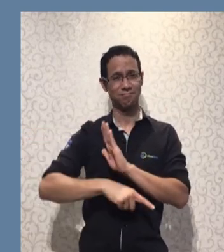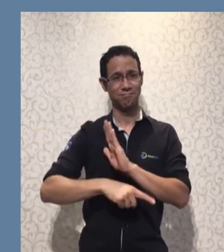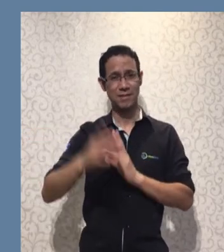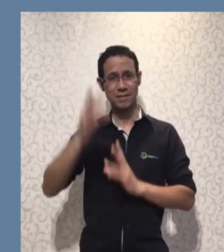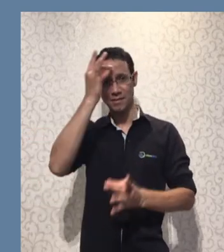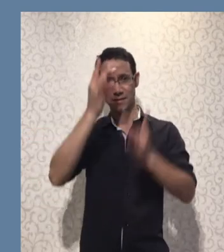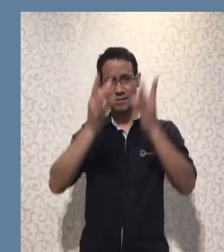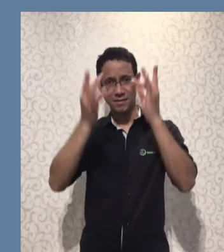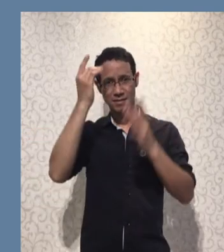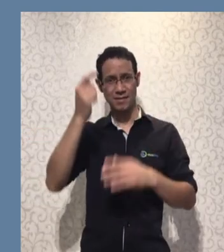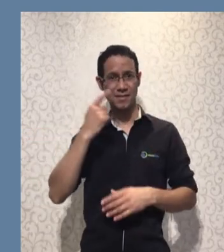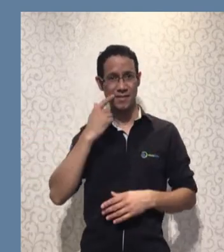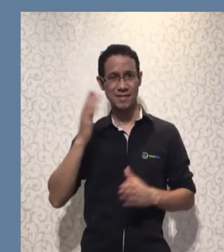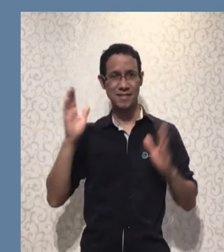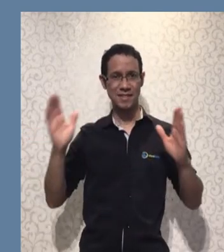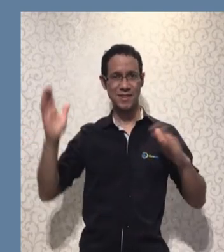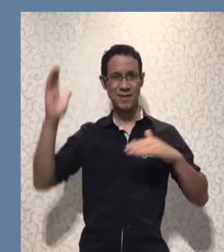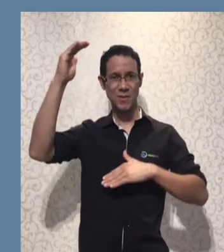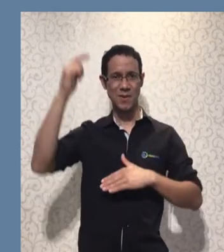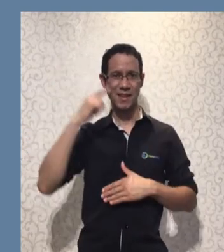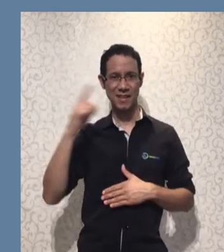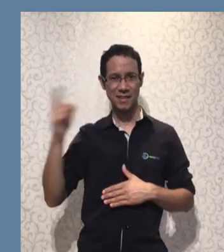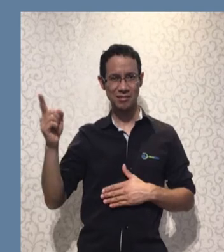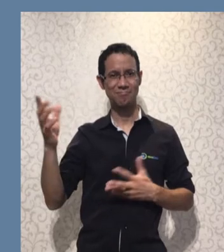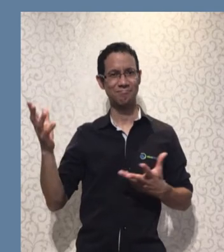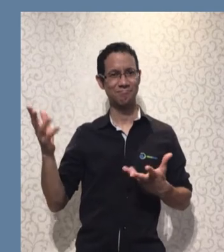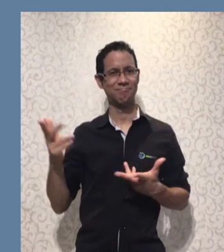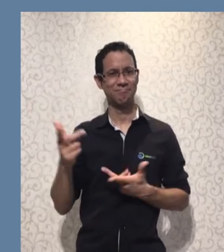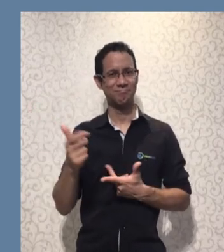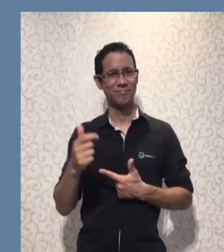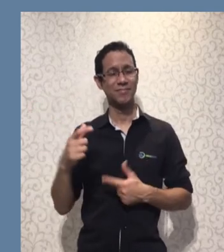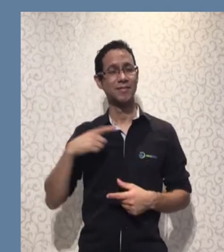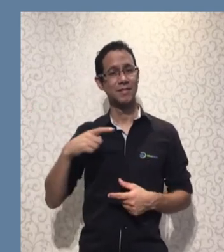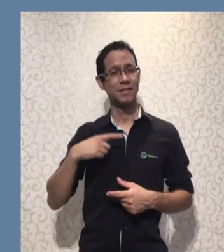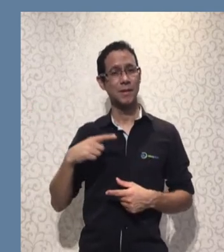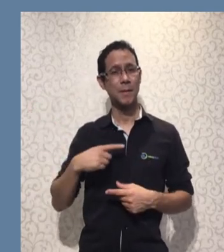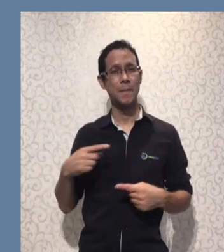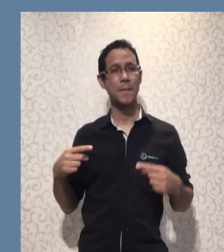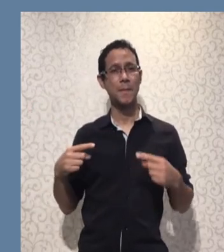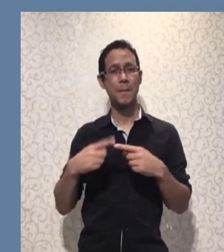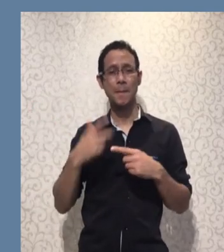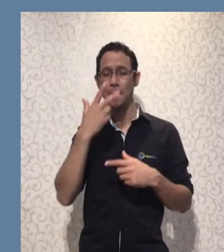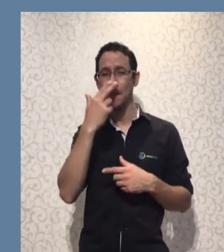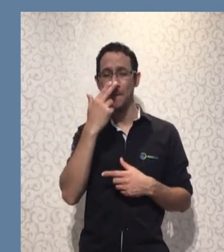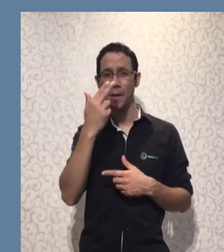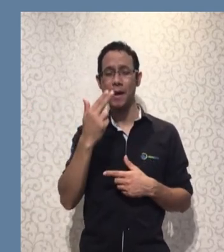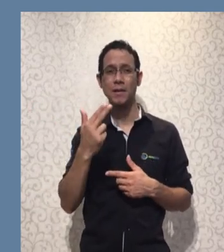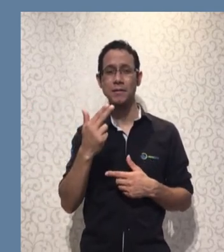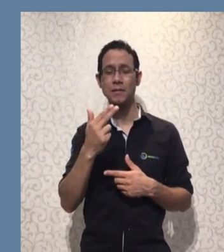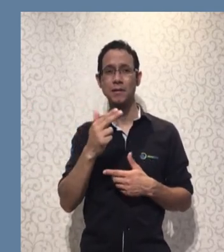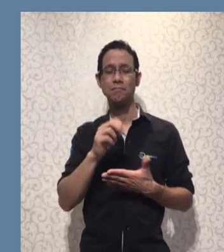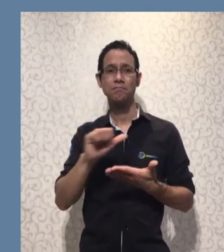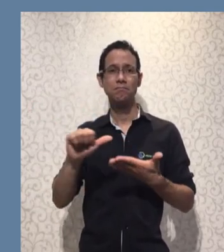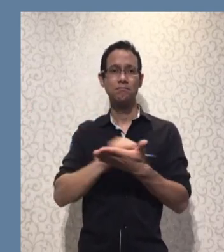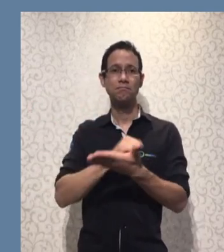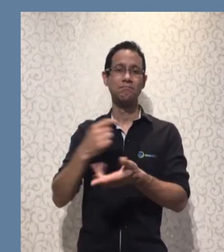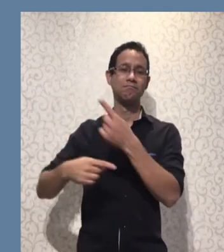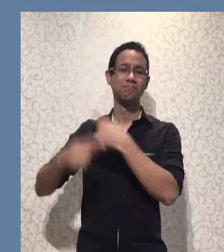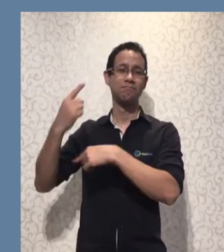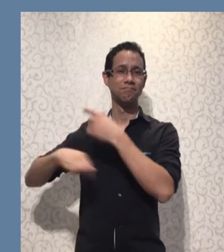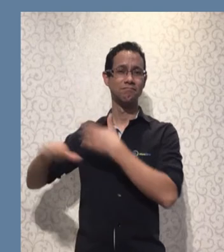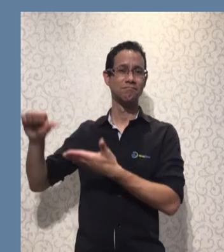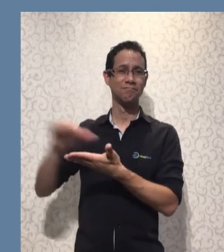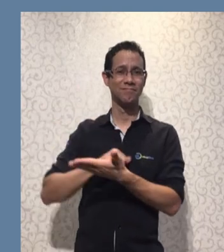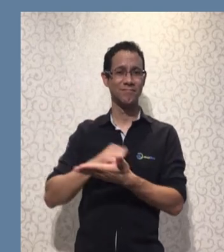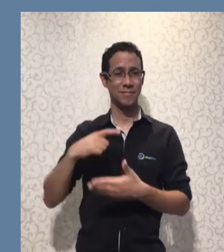tão emblemático e que, de alguma maneira, promove um apagamento, né, de outras leituras. Nós temos aí um muito bem